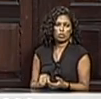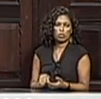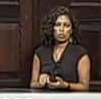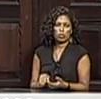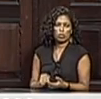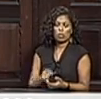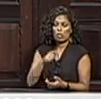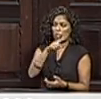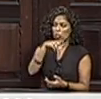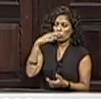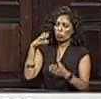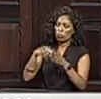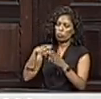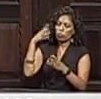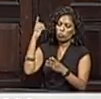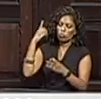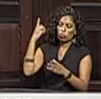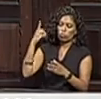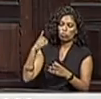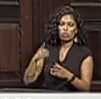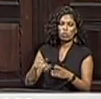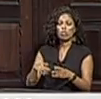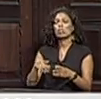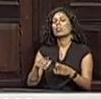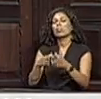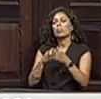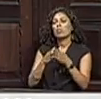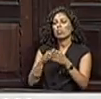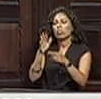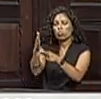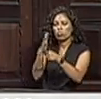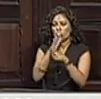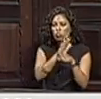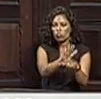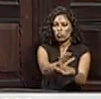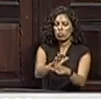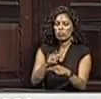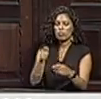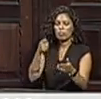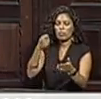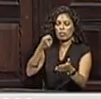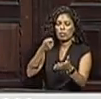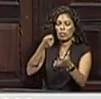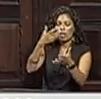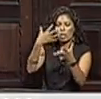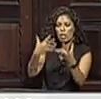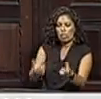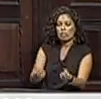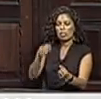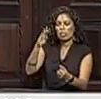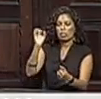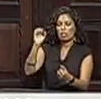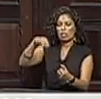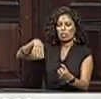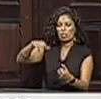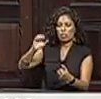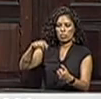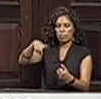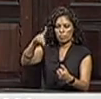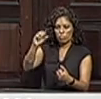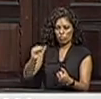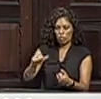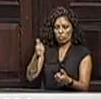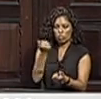o apoio para aprovar a emenda 73, que diz simplesmente o seguinte: o Poder Executivo fiscalizará